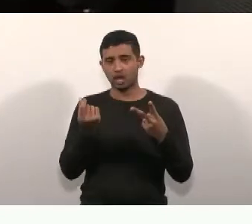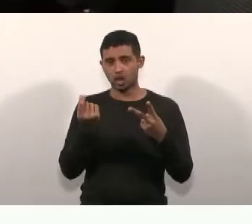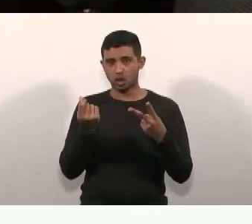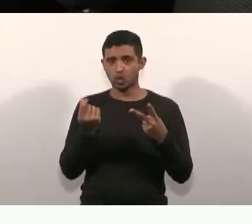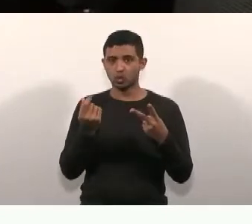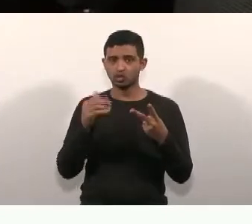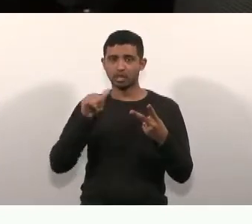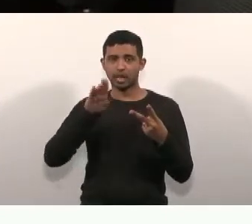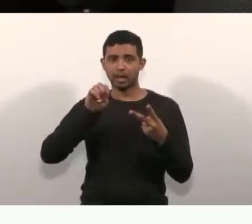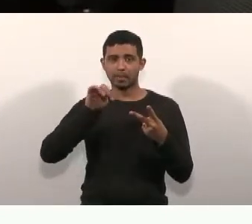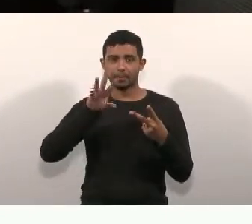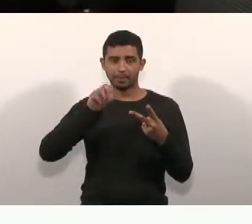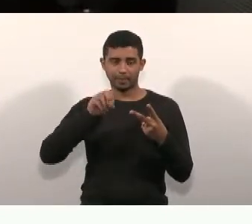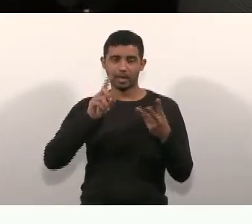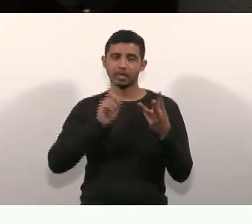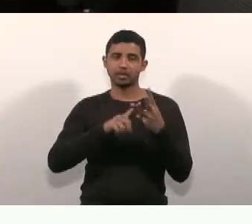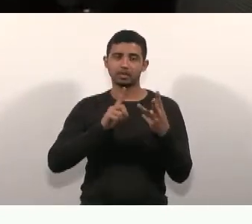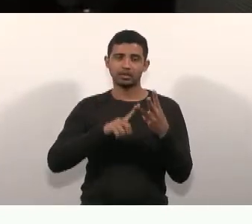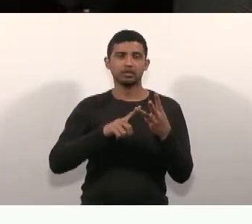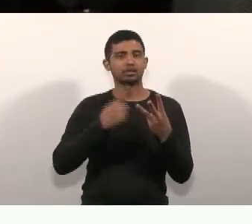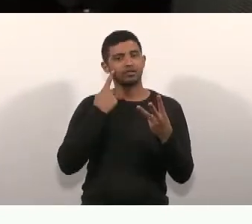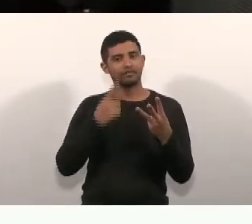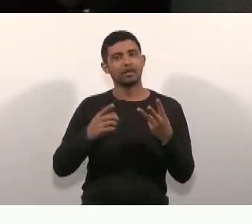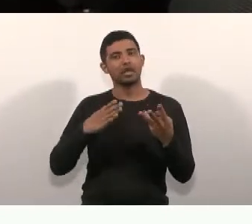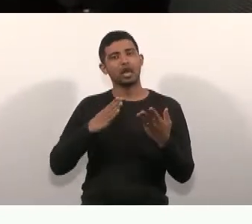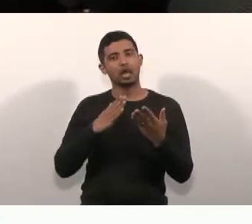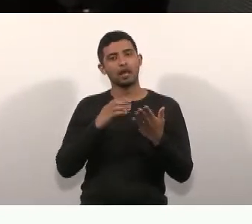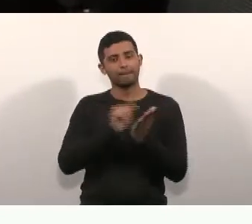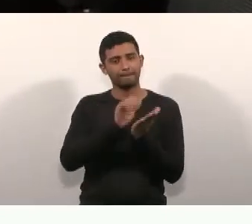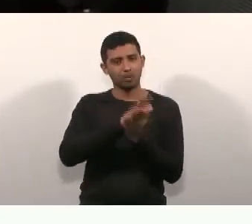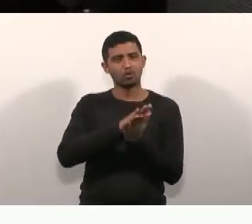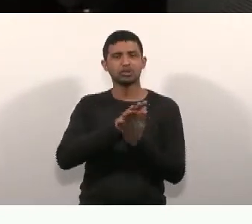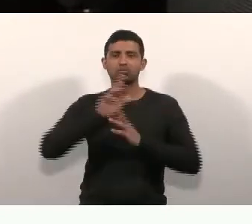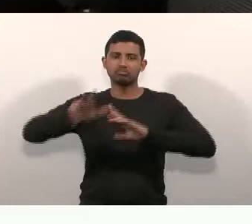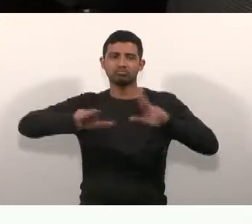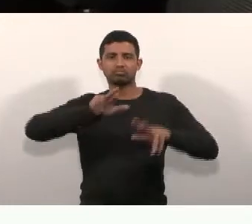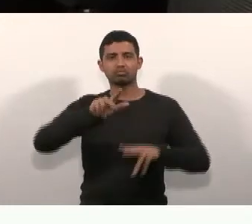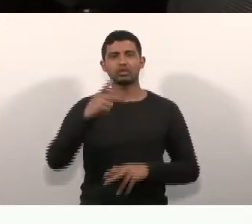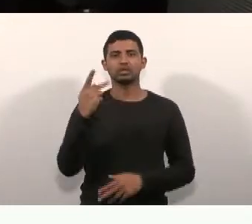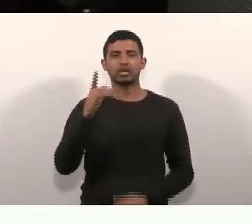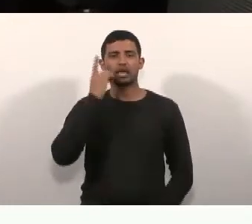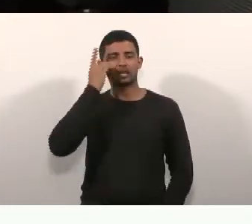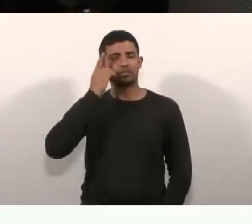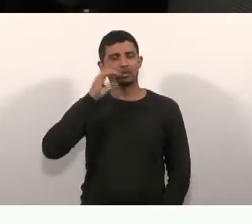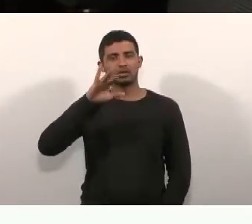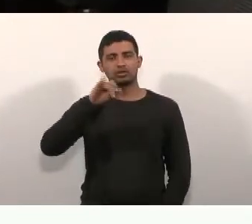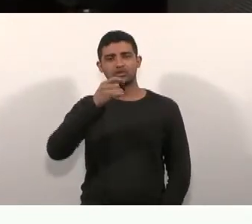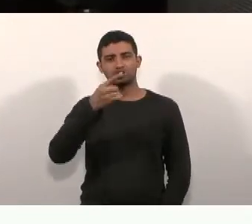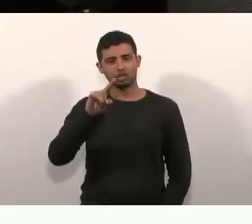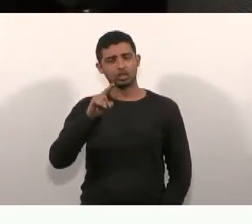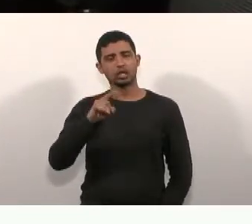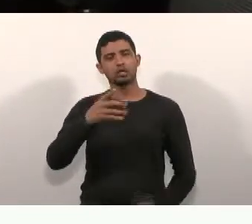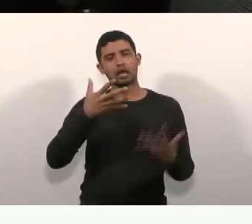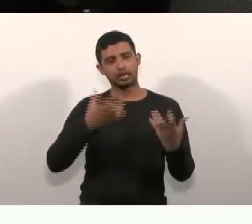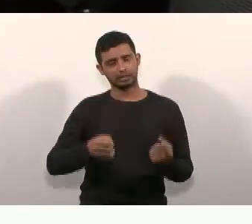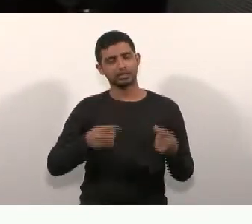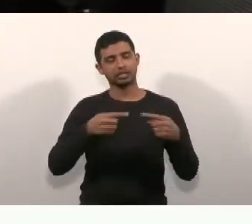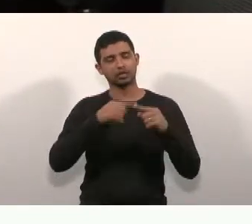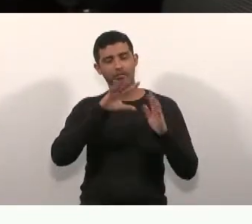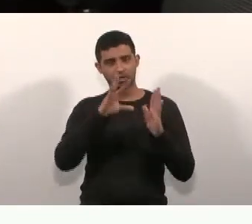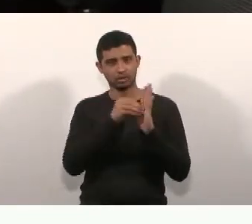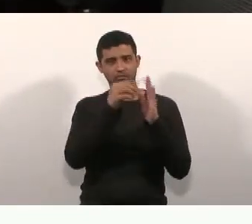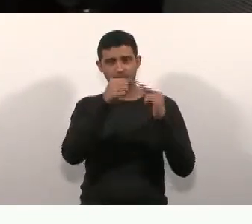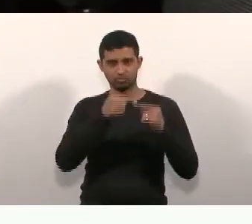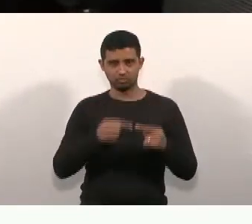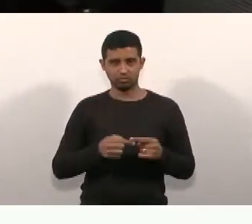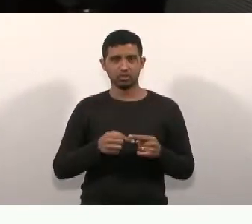aberto. 3. Desproporcionalidade nas multas. Parecer do deputado Chicão Bulhões é favorável com emendas propostas. Modificativas